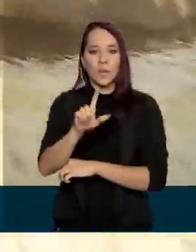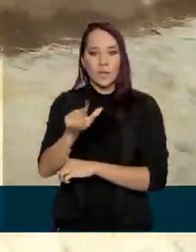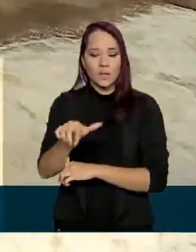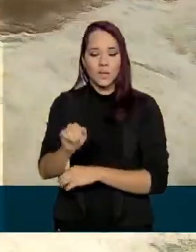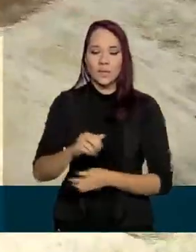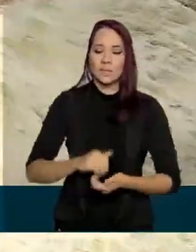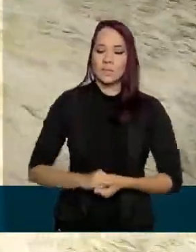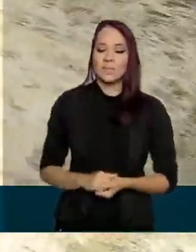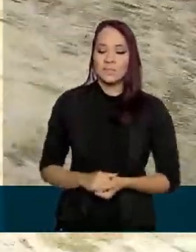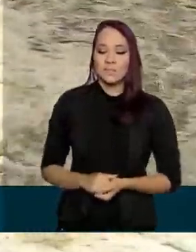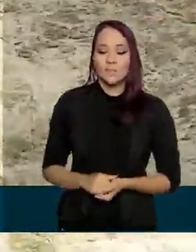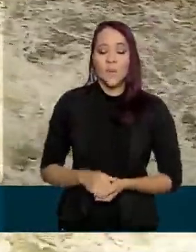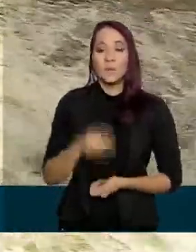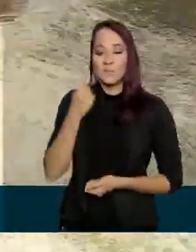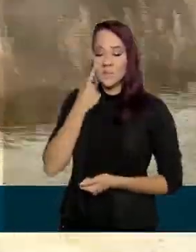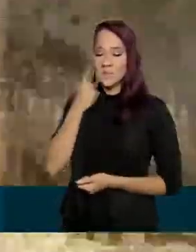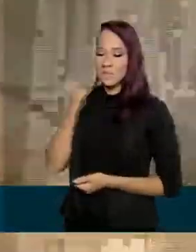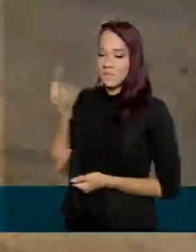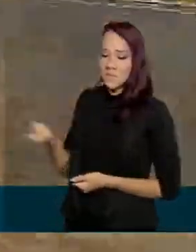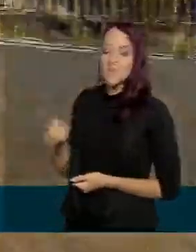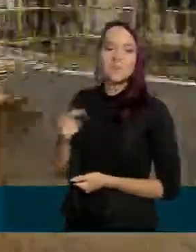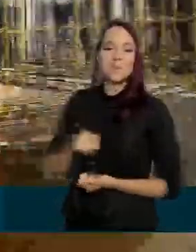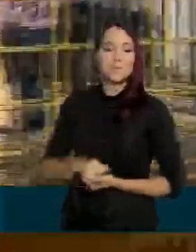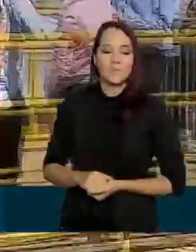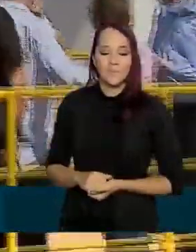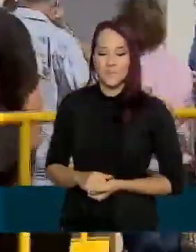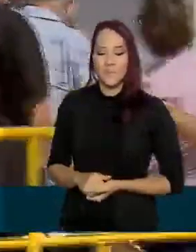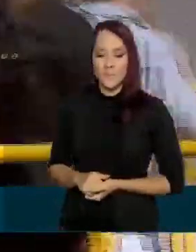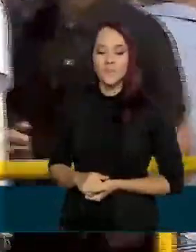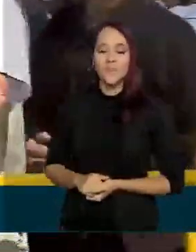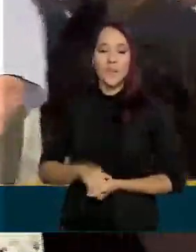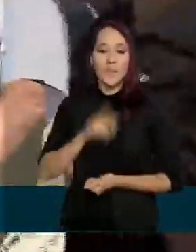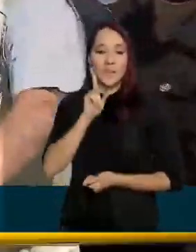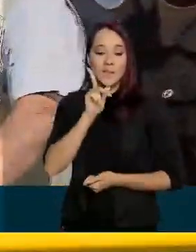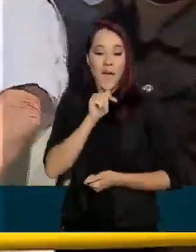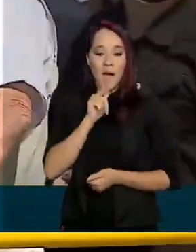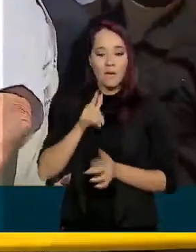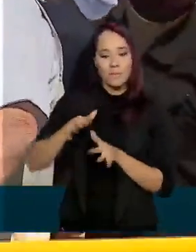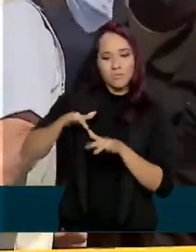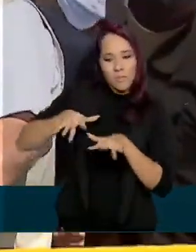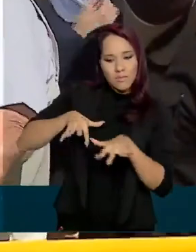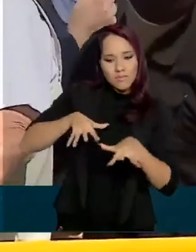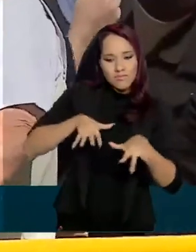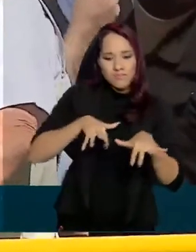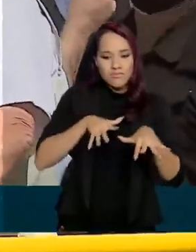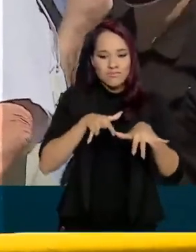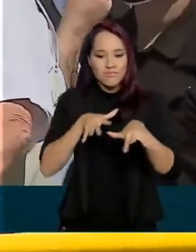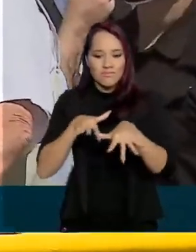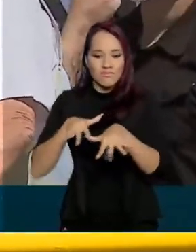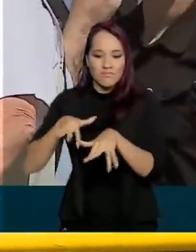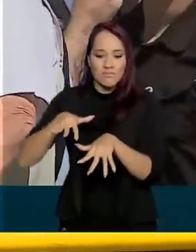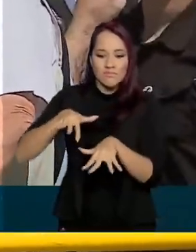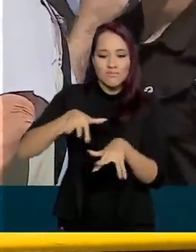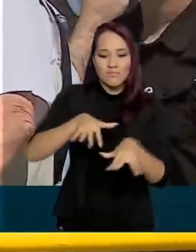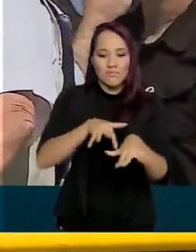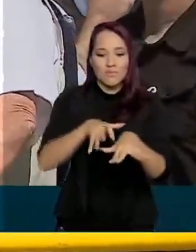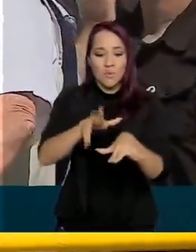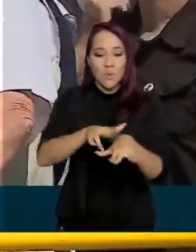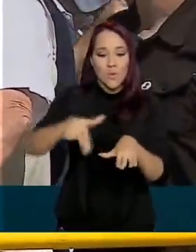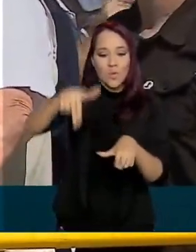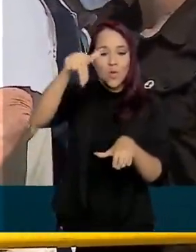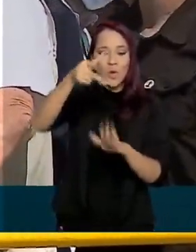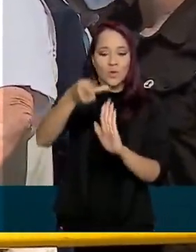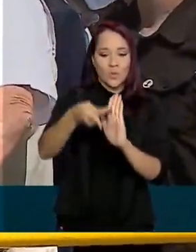se você acompanha portanto a imagens das águas chegando pelo eixo